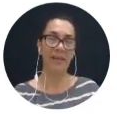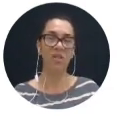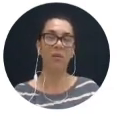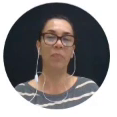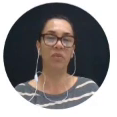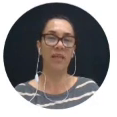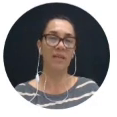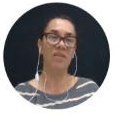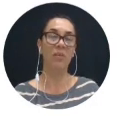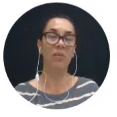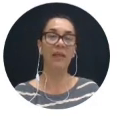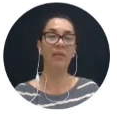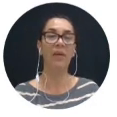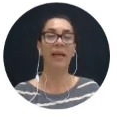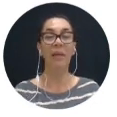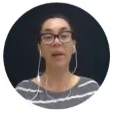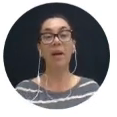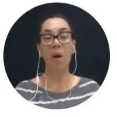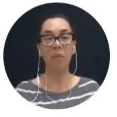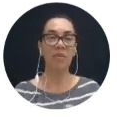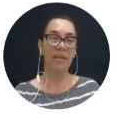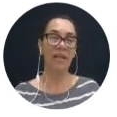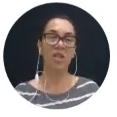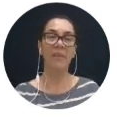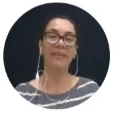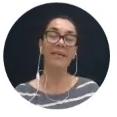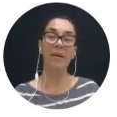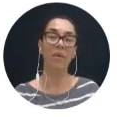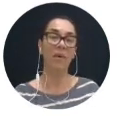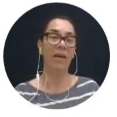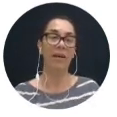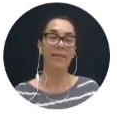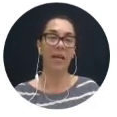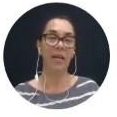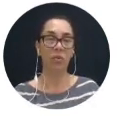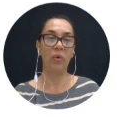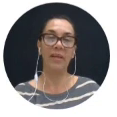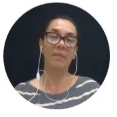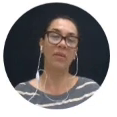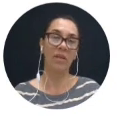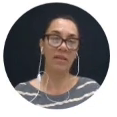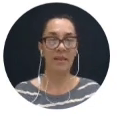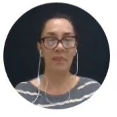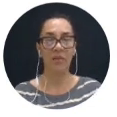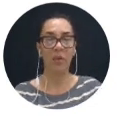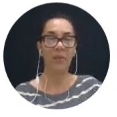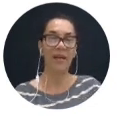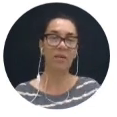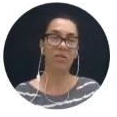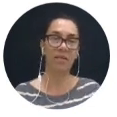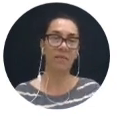das habilidades de língua portuguesa do segundo ano, e para a qual eu gostaria de chamar a atenção nesse eixo do conhecimento do que diz